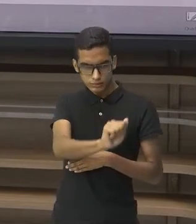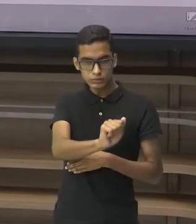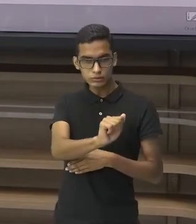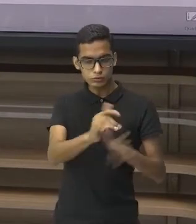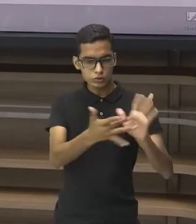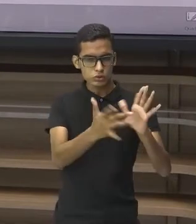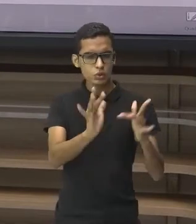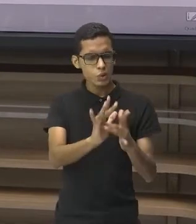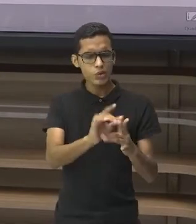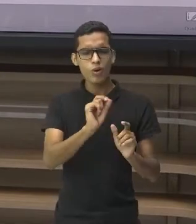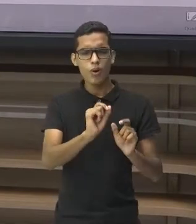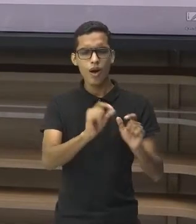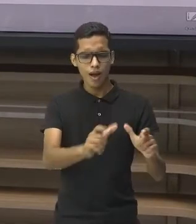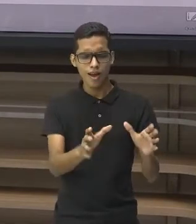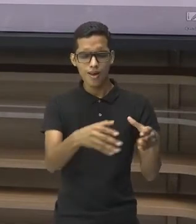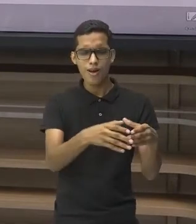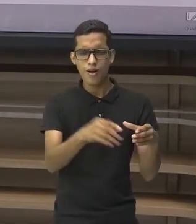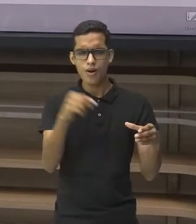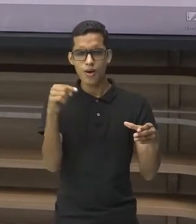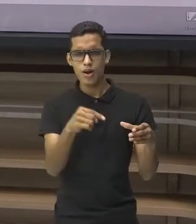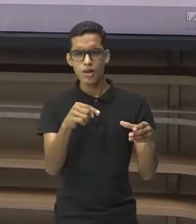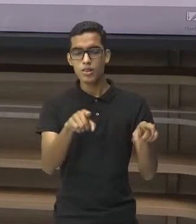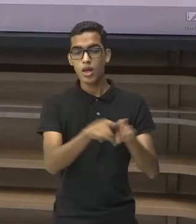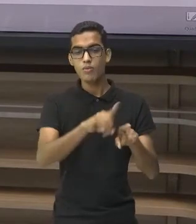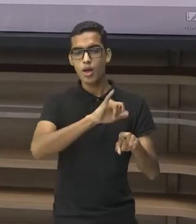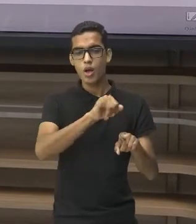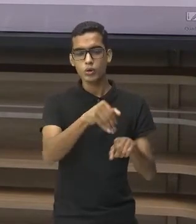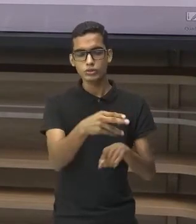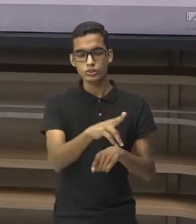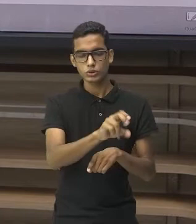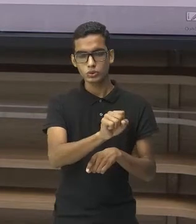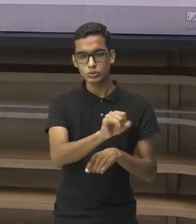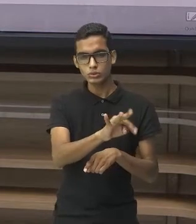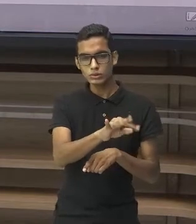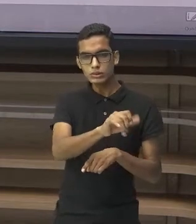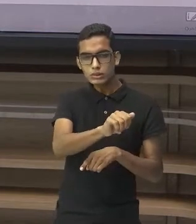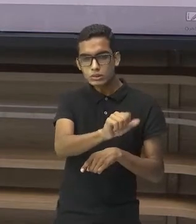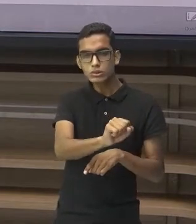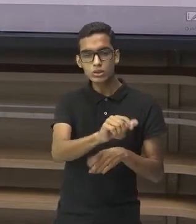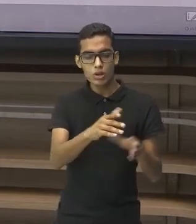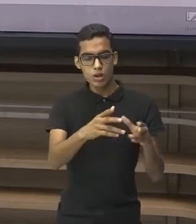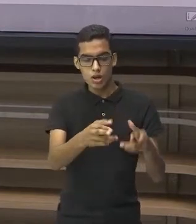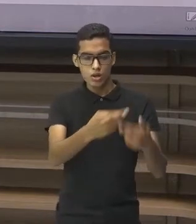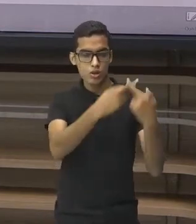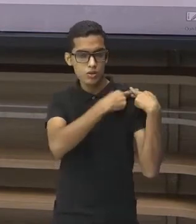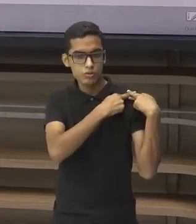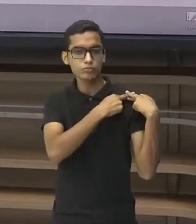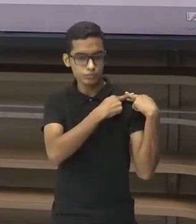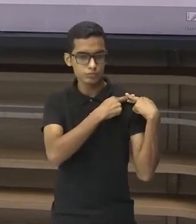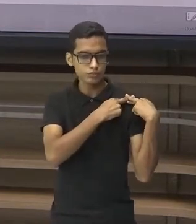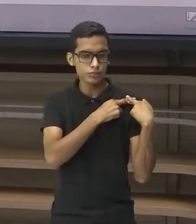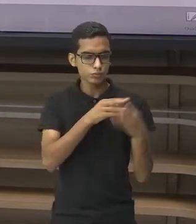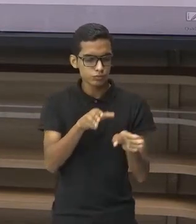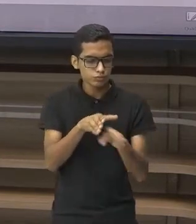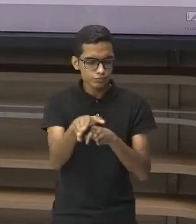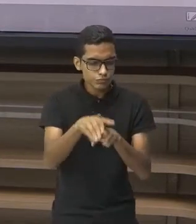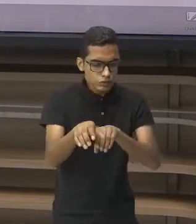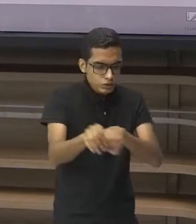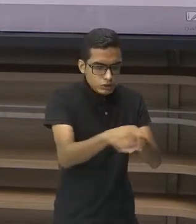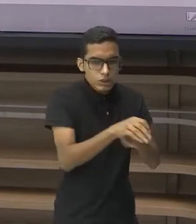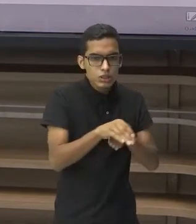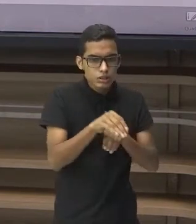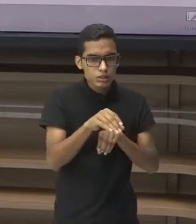A Companhia de Jesus, também conhecida como jesuítas, foi responsável pela catequização e aldeamento de várias etnias